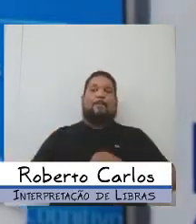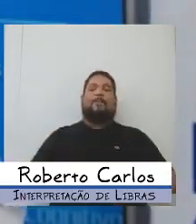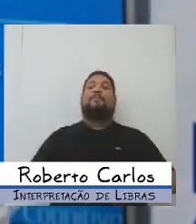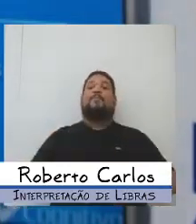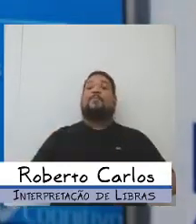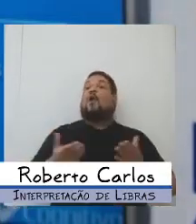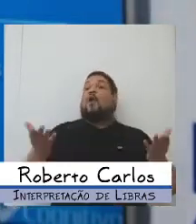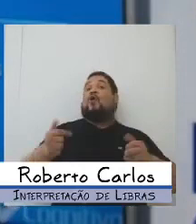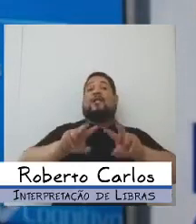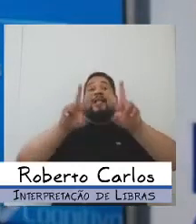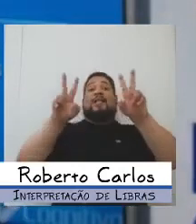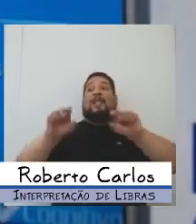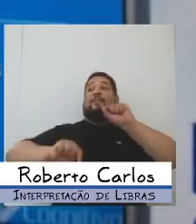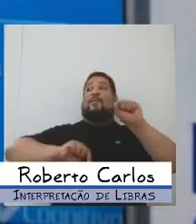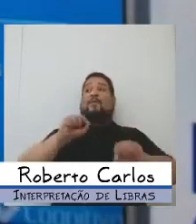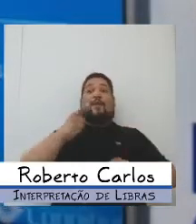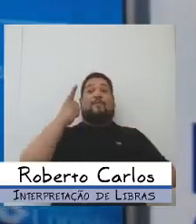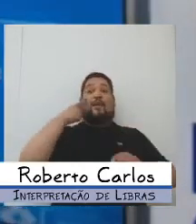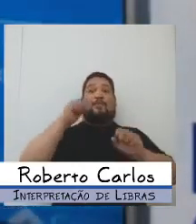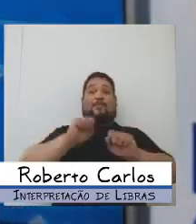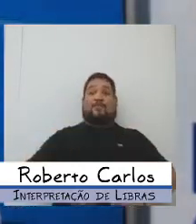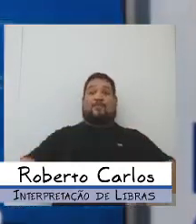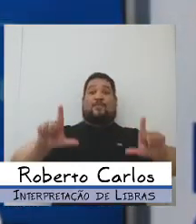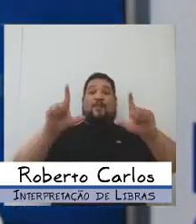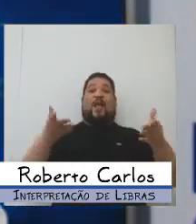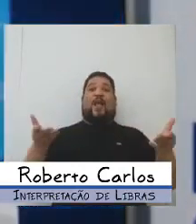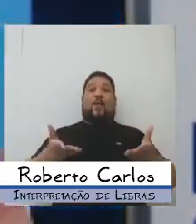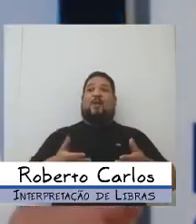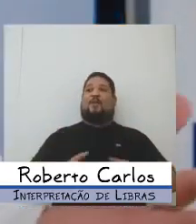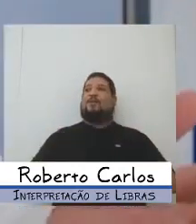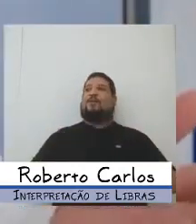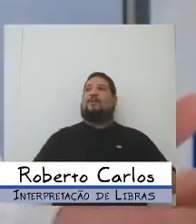que assunto seria esse? Vamos ver então aqui agora.